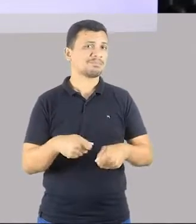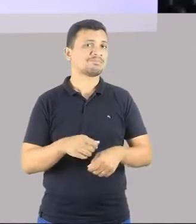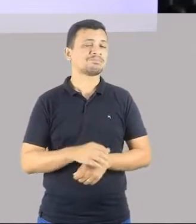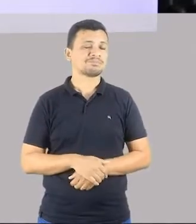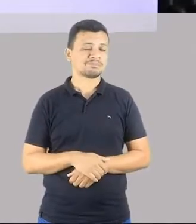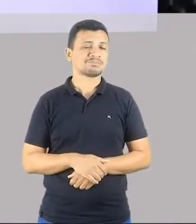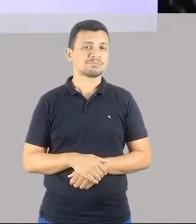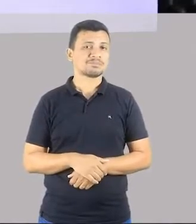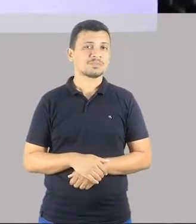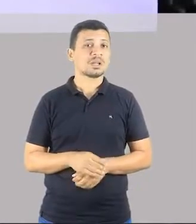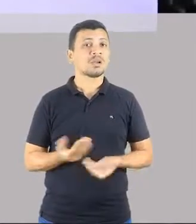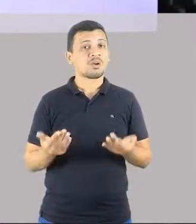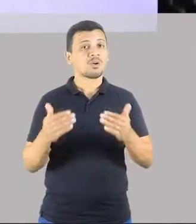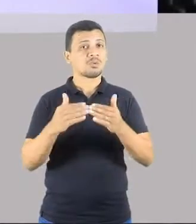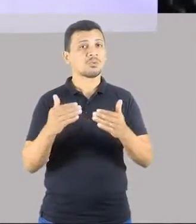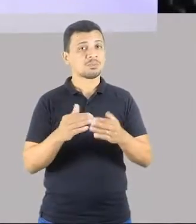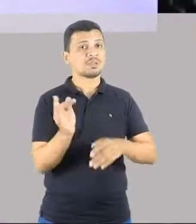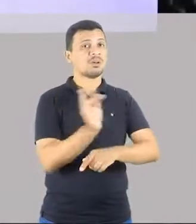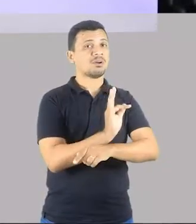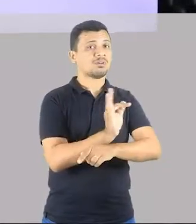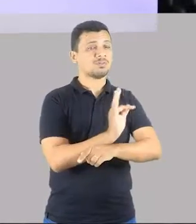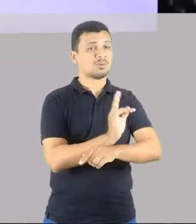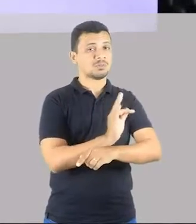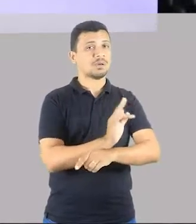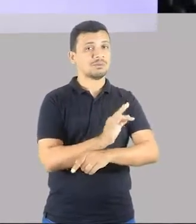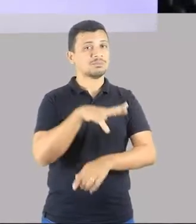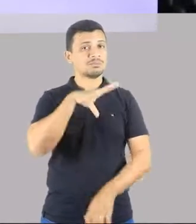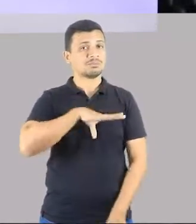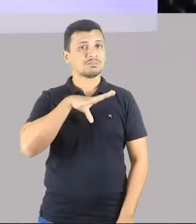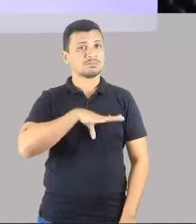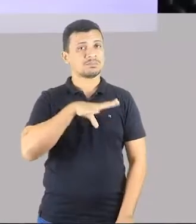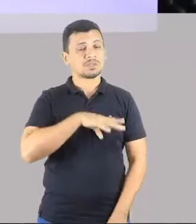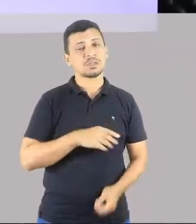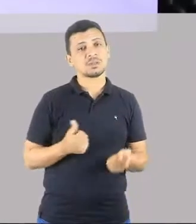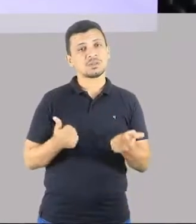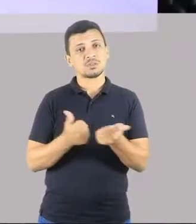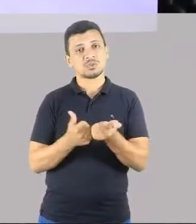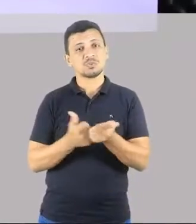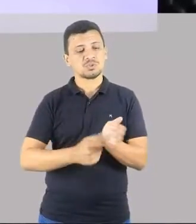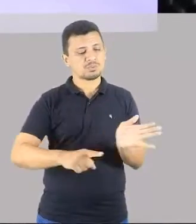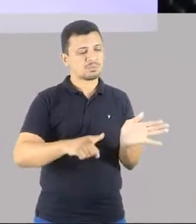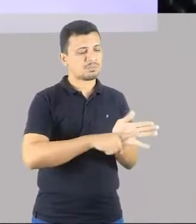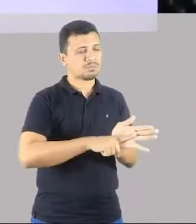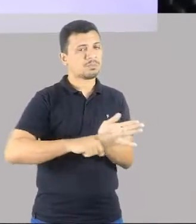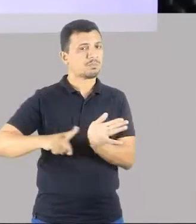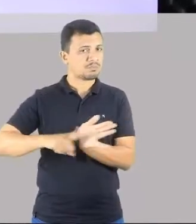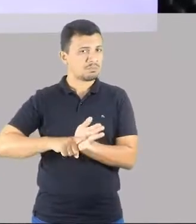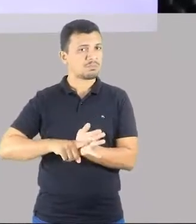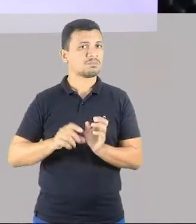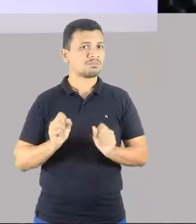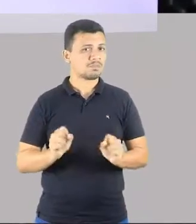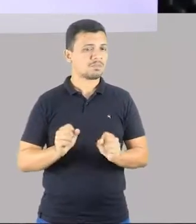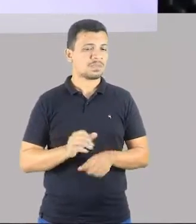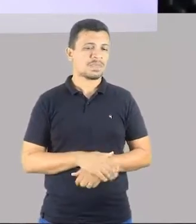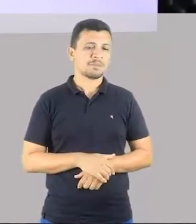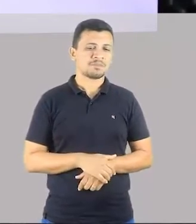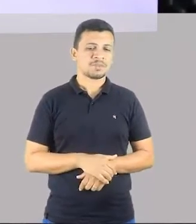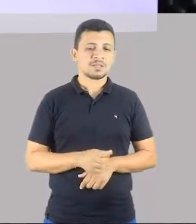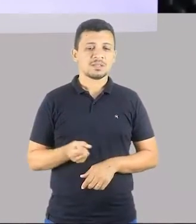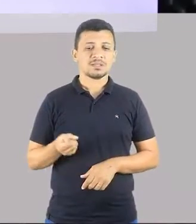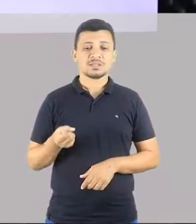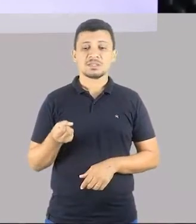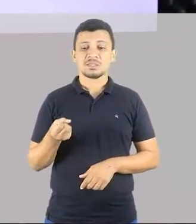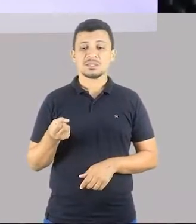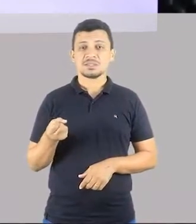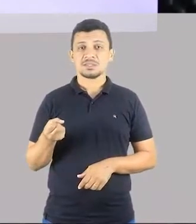certo? Estando de acordo com a norma culta, eu também poderia substituir pelo duplo travessão, tá? Essa oração, se não